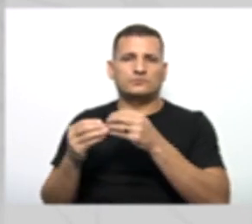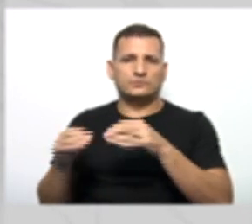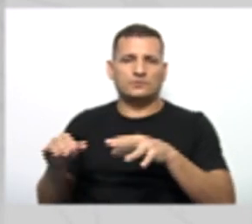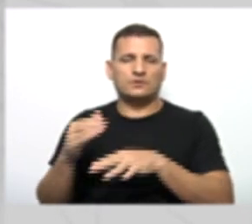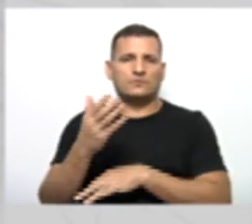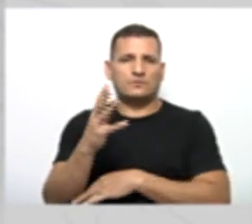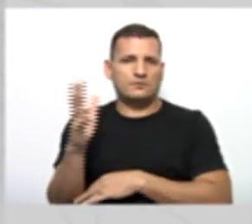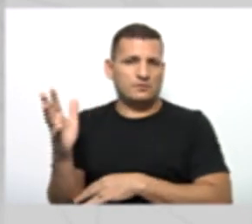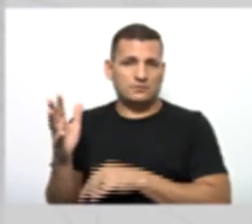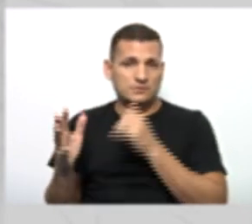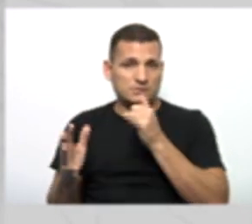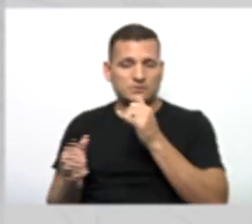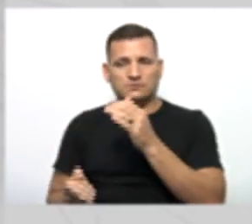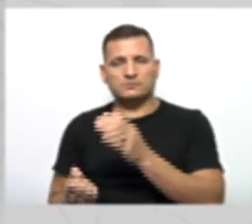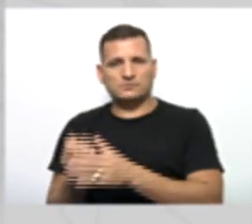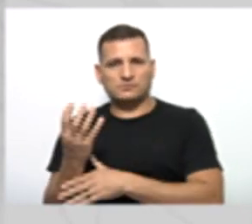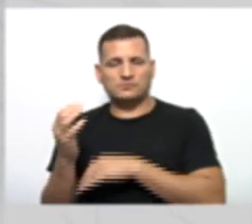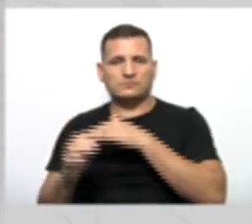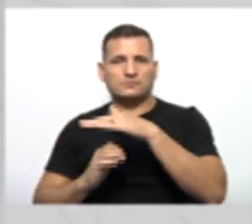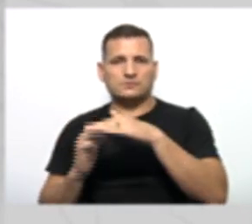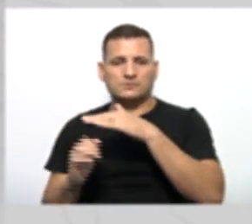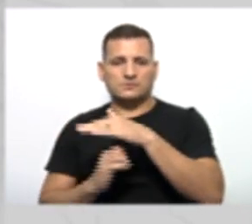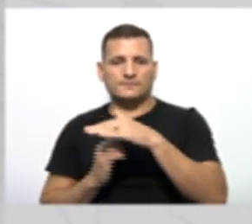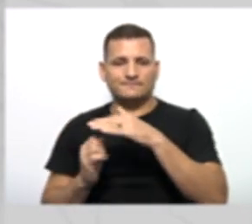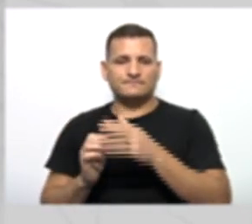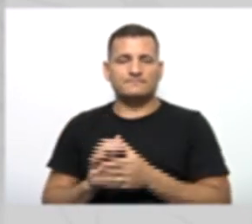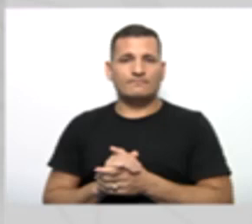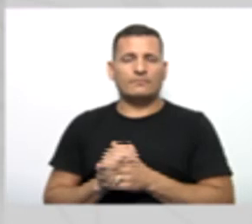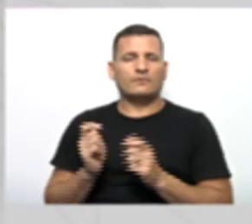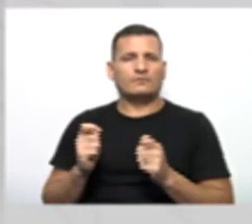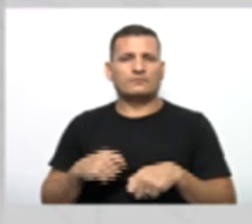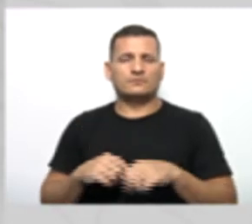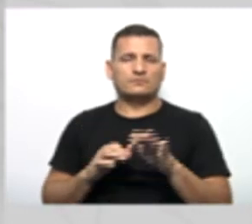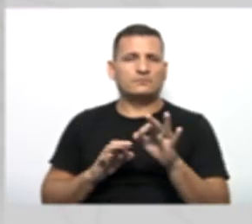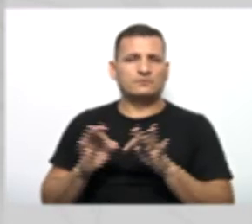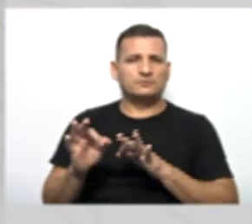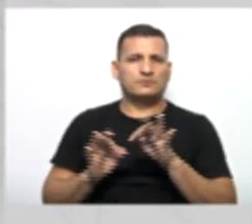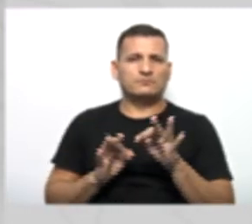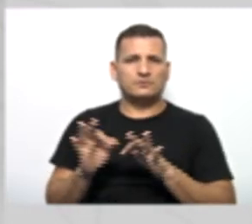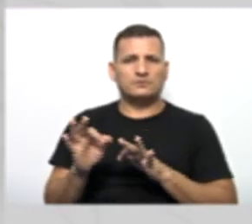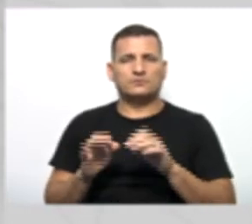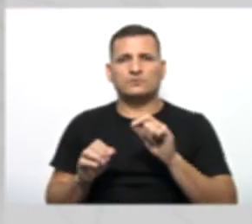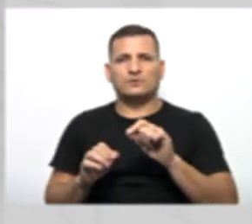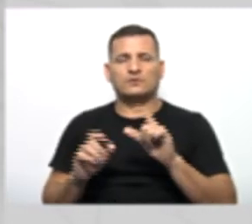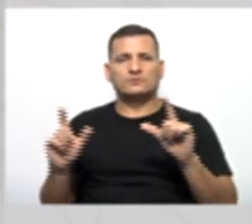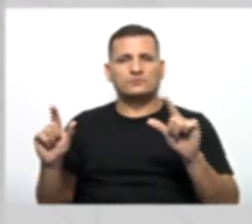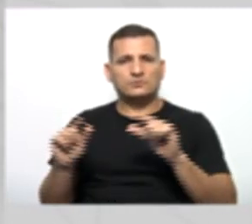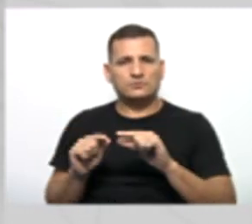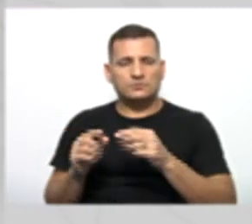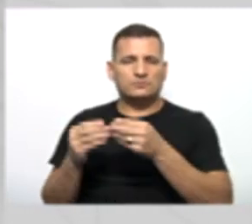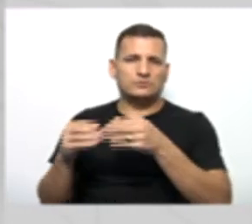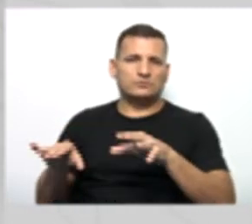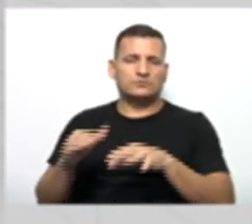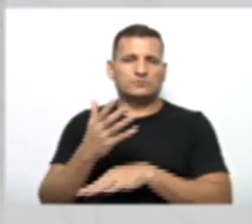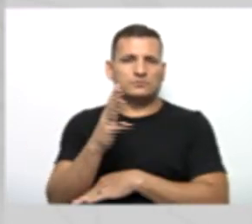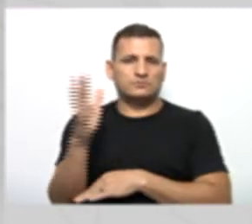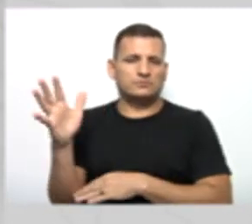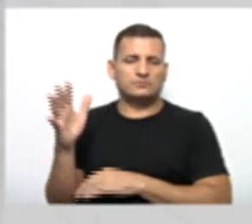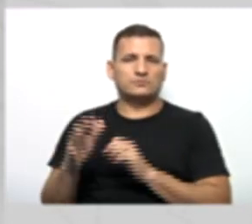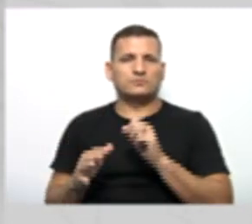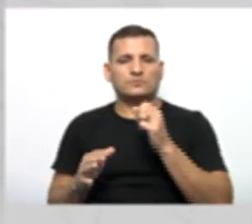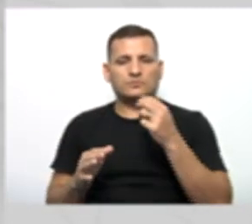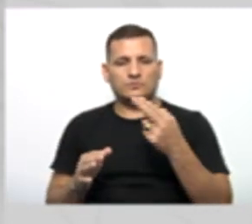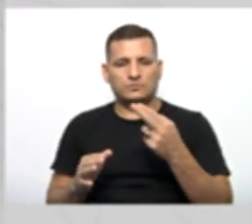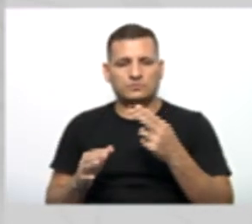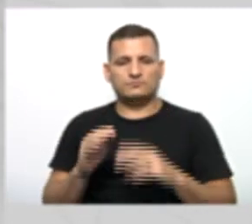um empreendimento, possibilitando o planejamento de medidas mitigadoras. Ou ainda,